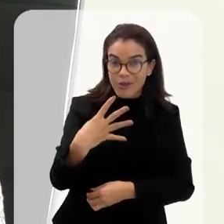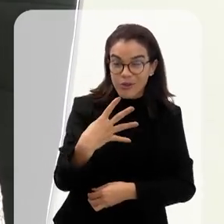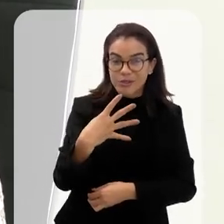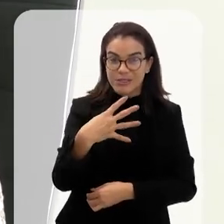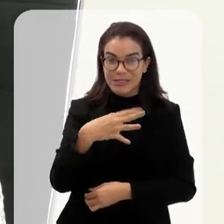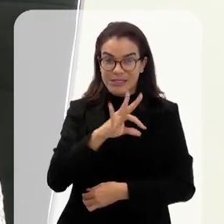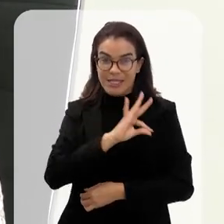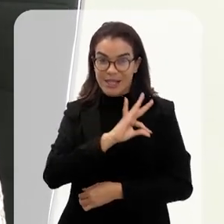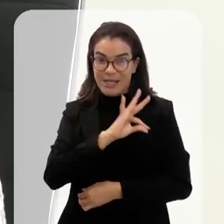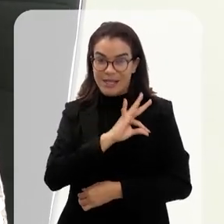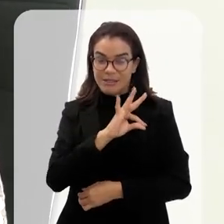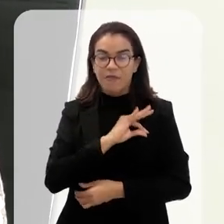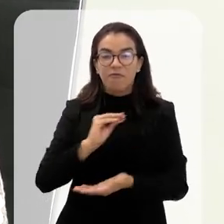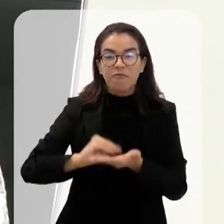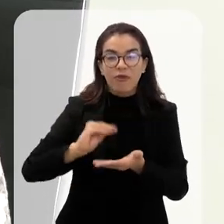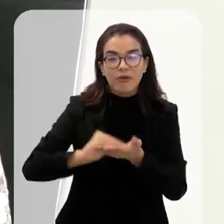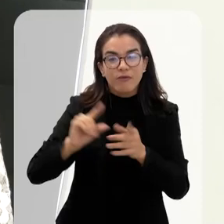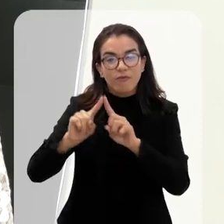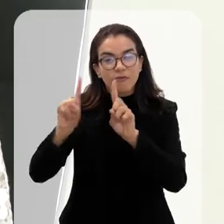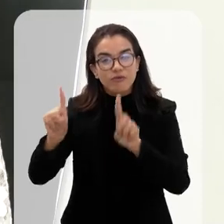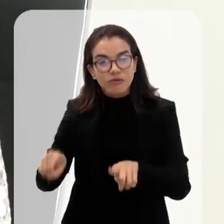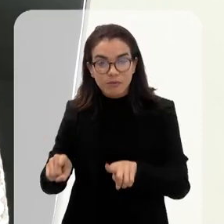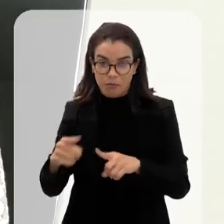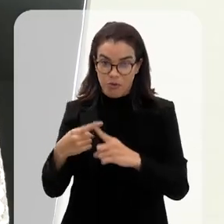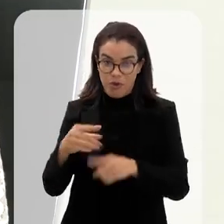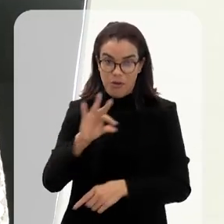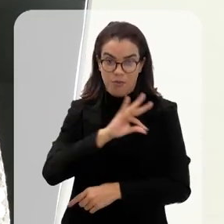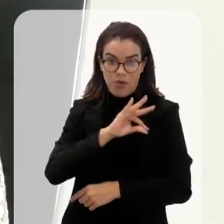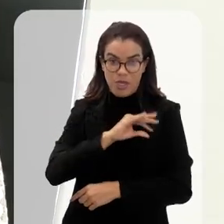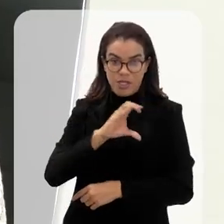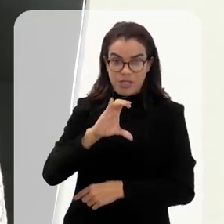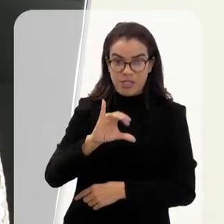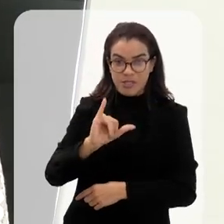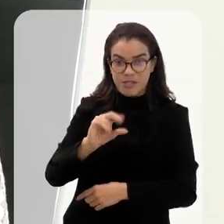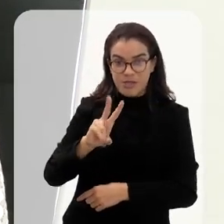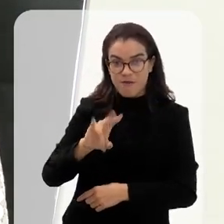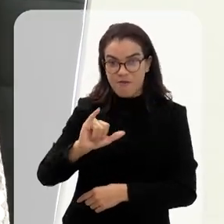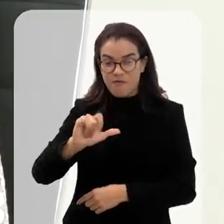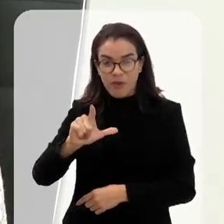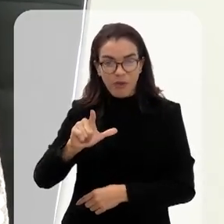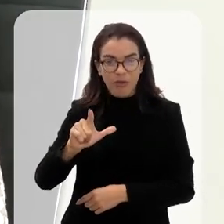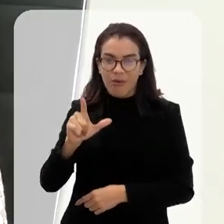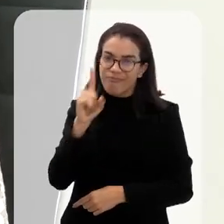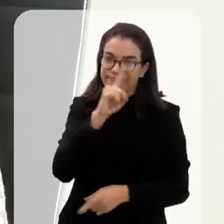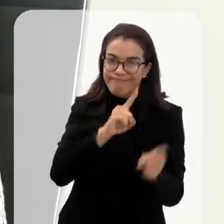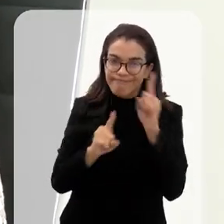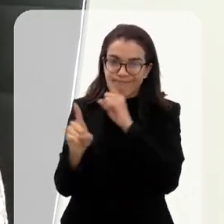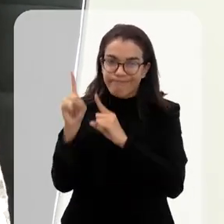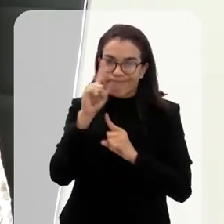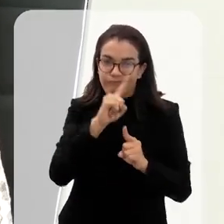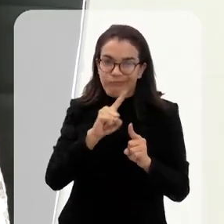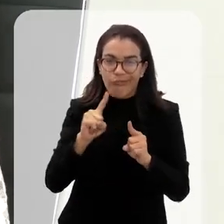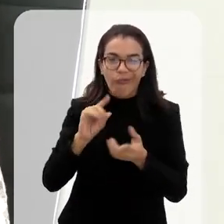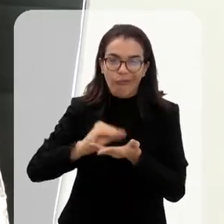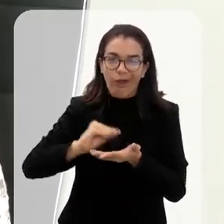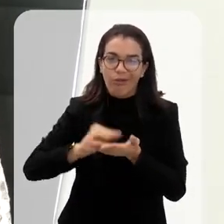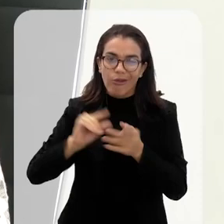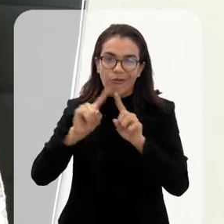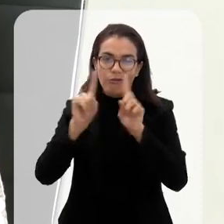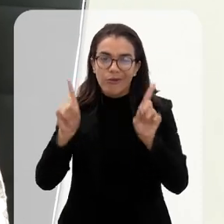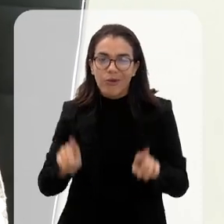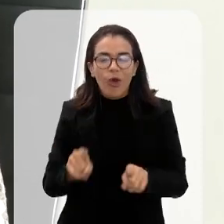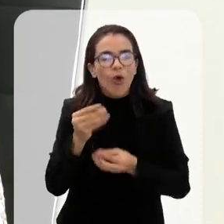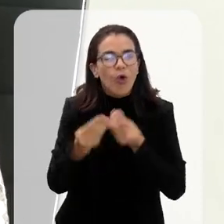faltando colaboradores policiais? Porque a Polícia Civil do Rio de Janeiro está sucateada de pessoas, está